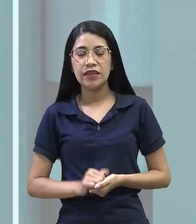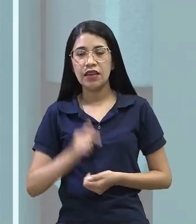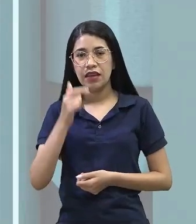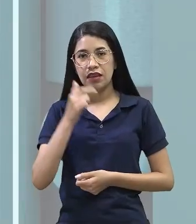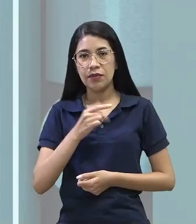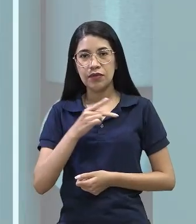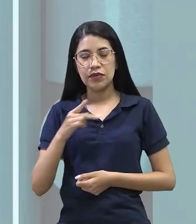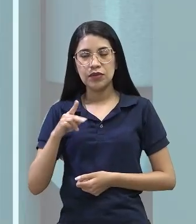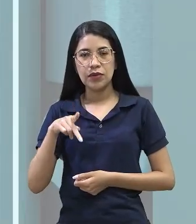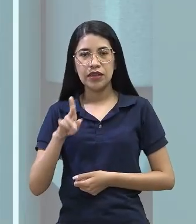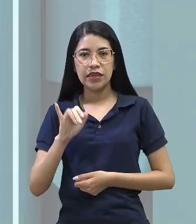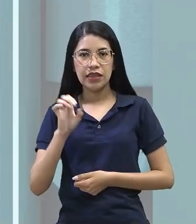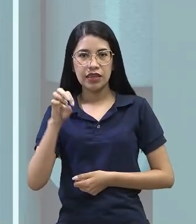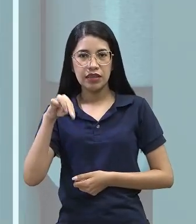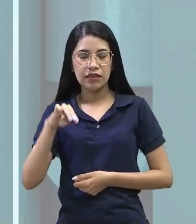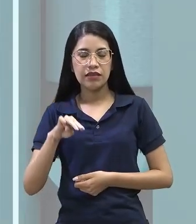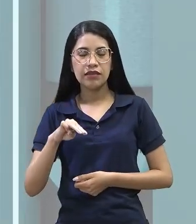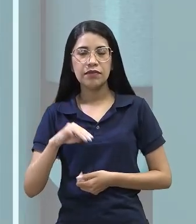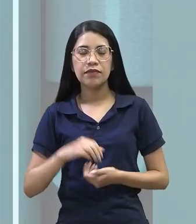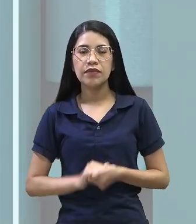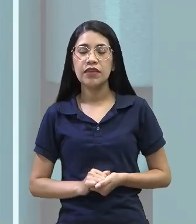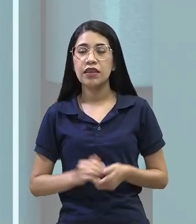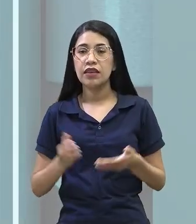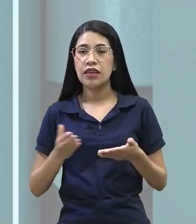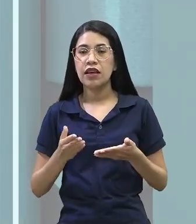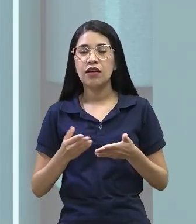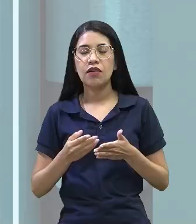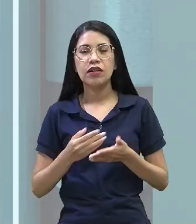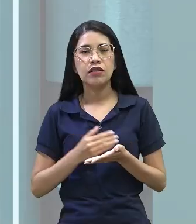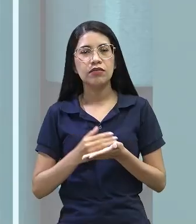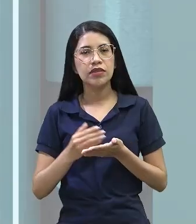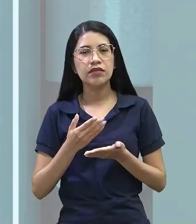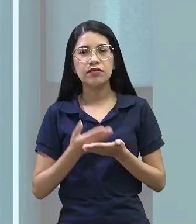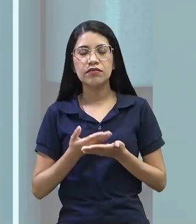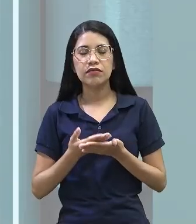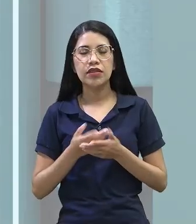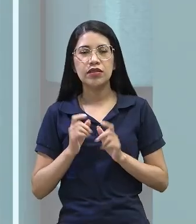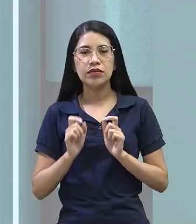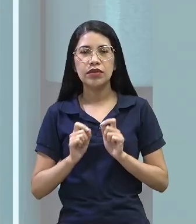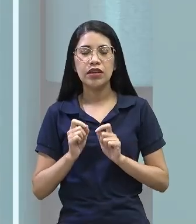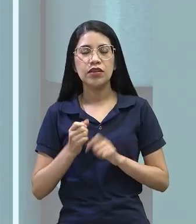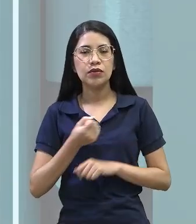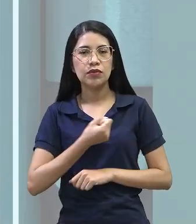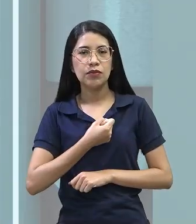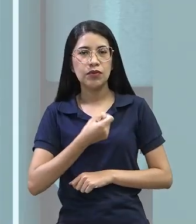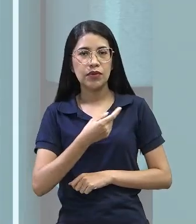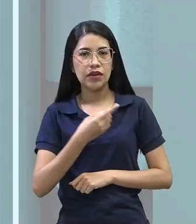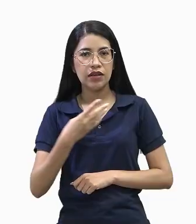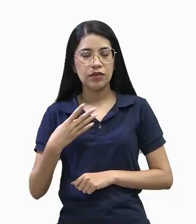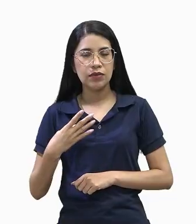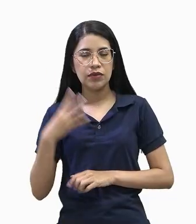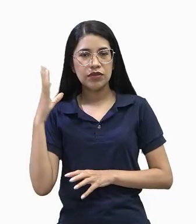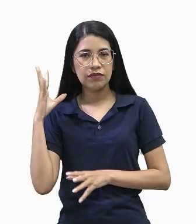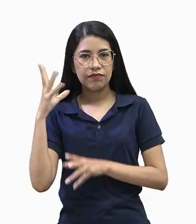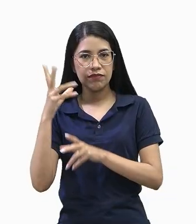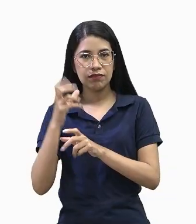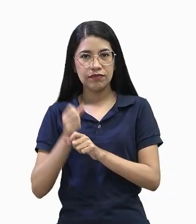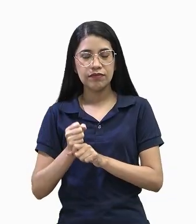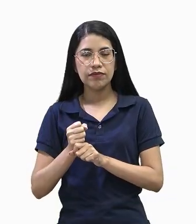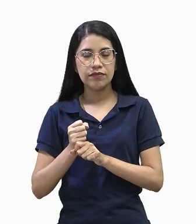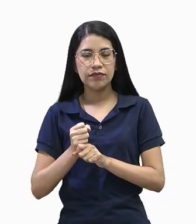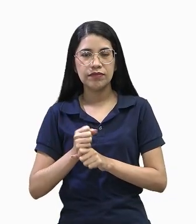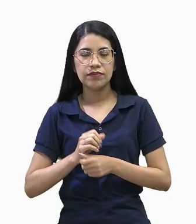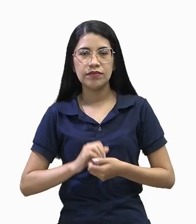professor Kim Raoni e neste momento nós estamos iniciando a aula 14, que é a revisão